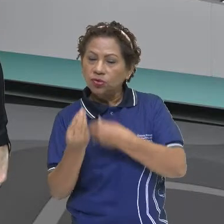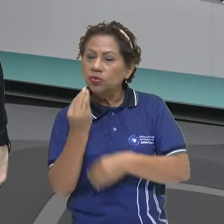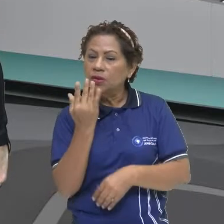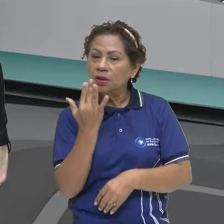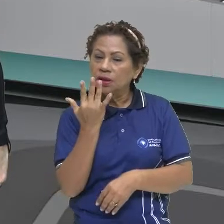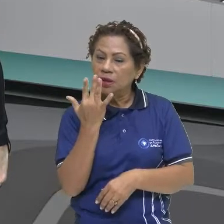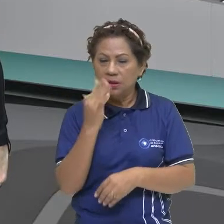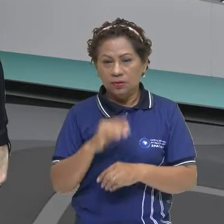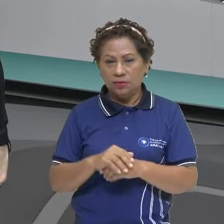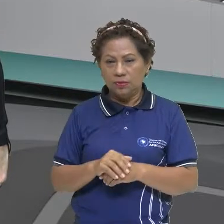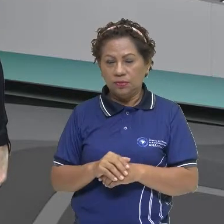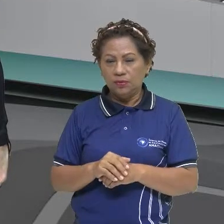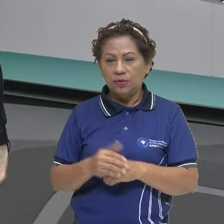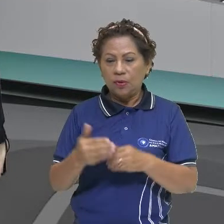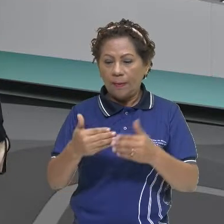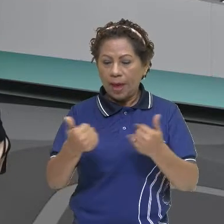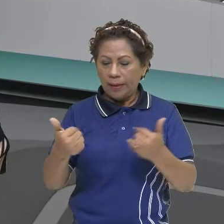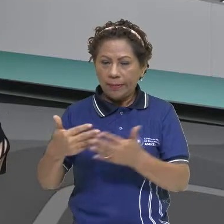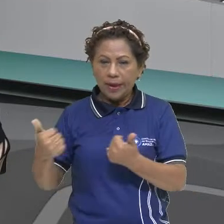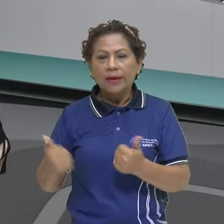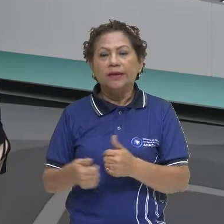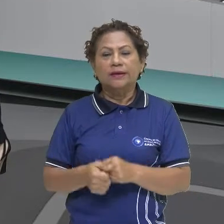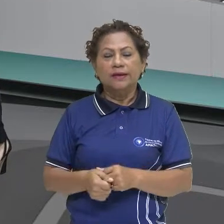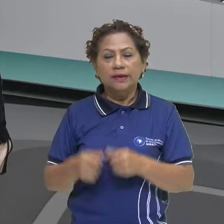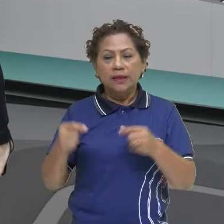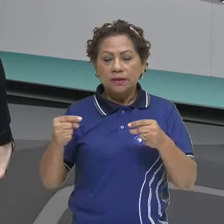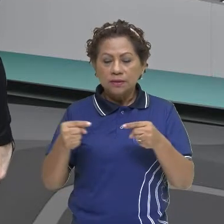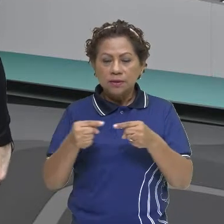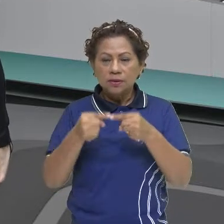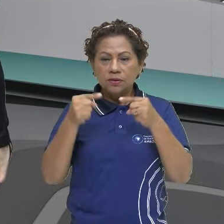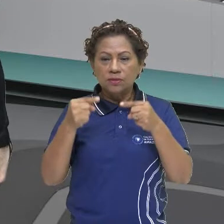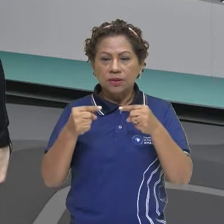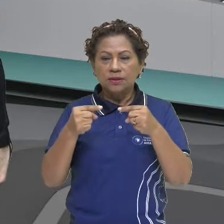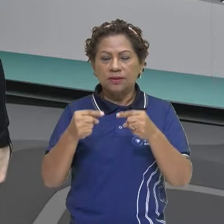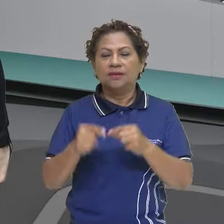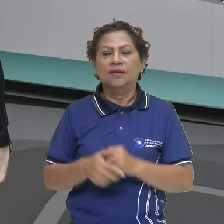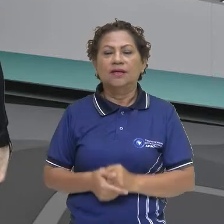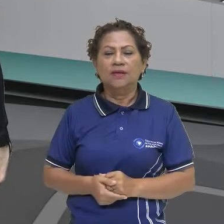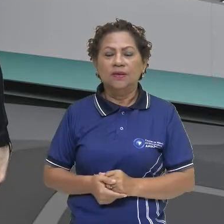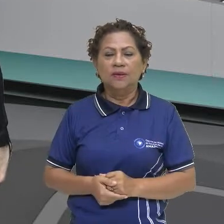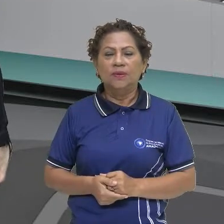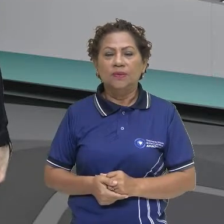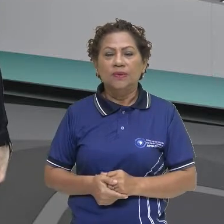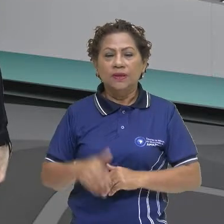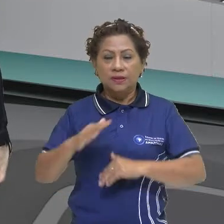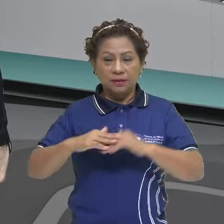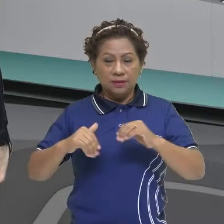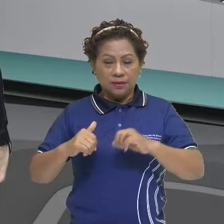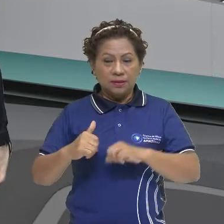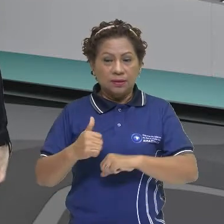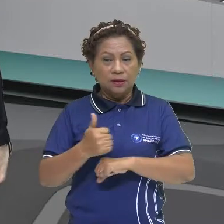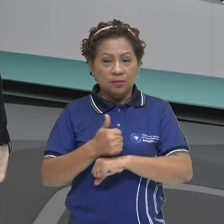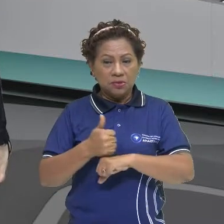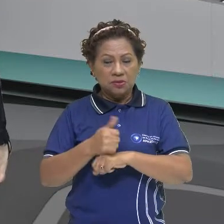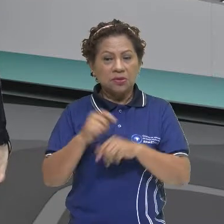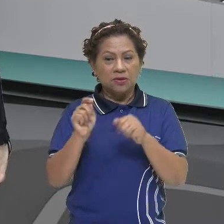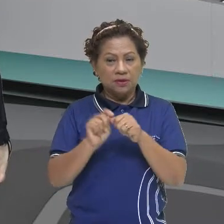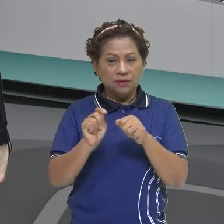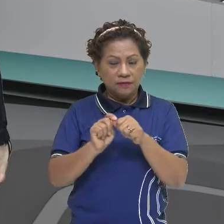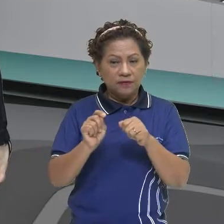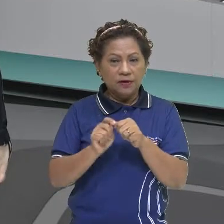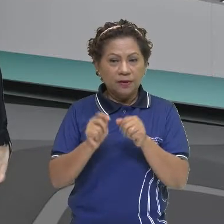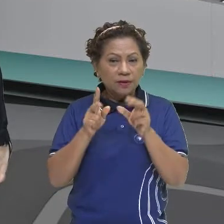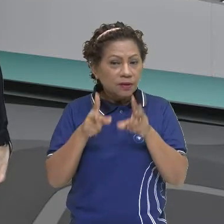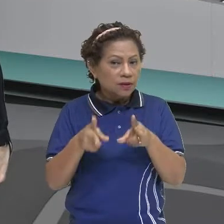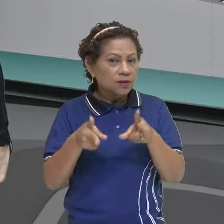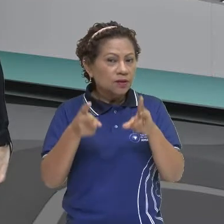no seu tom puro. E essa combinação aqui que o artista fez, até os traços que ele forma, leva a nossa